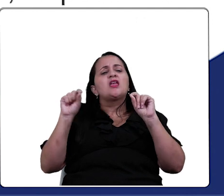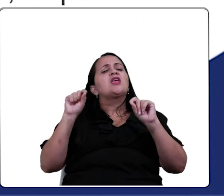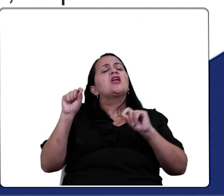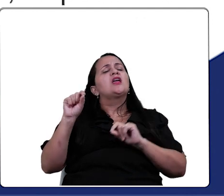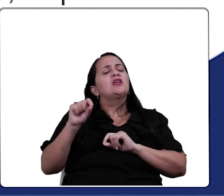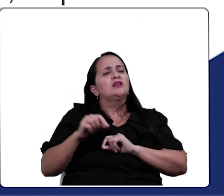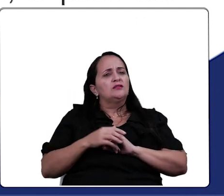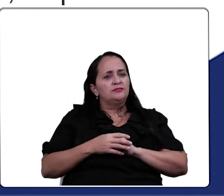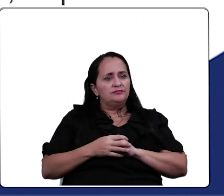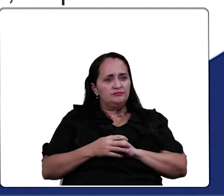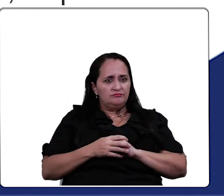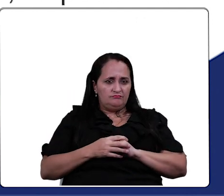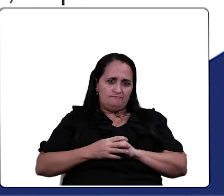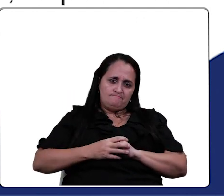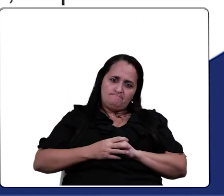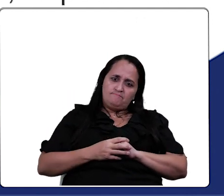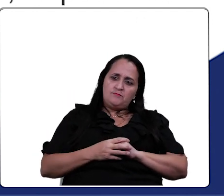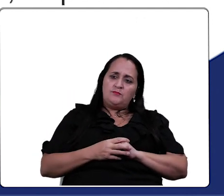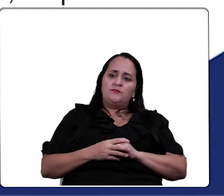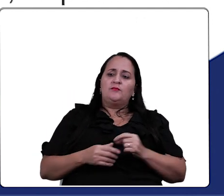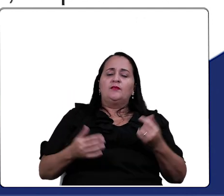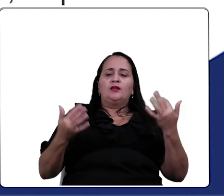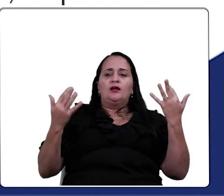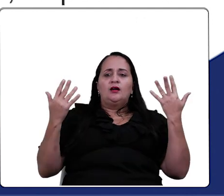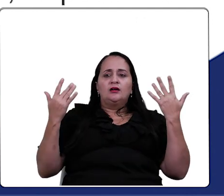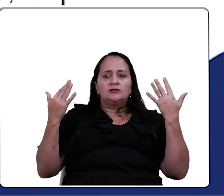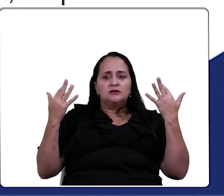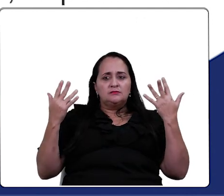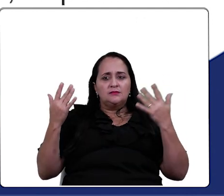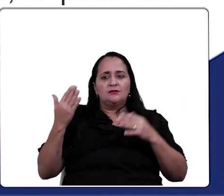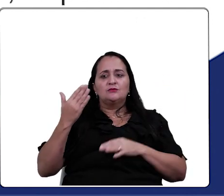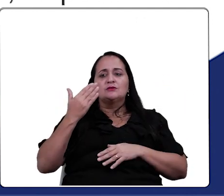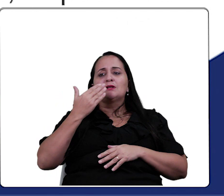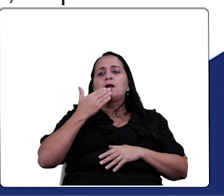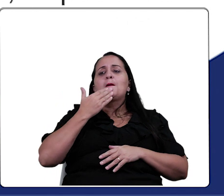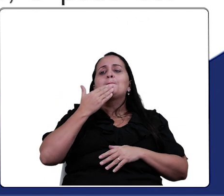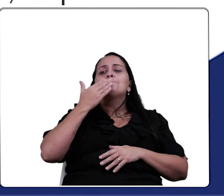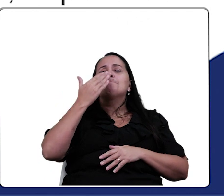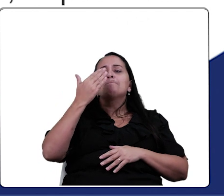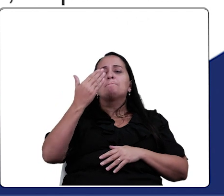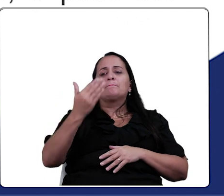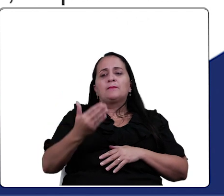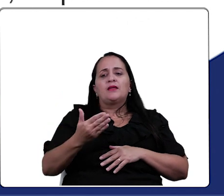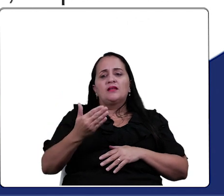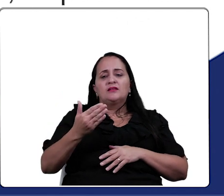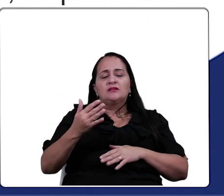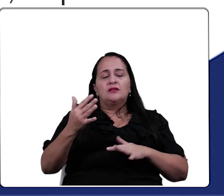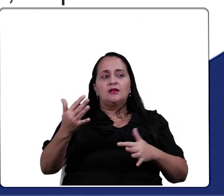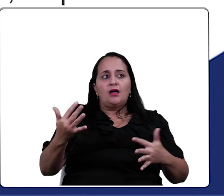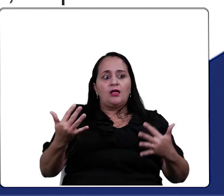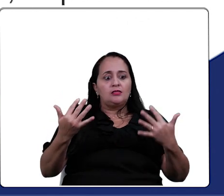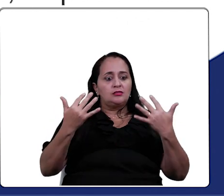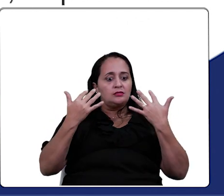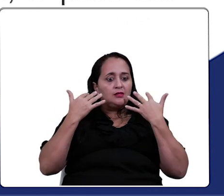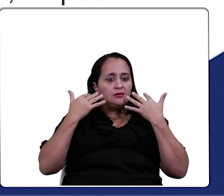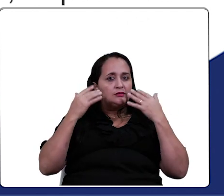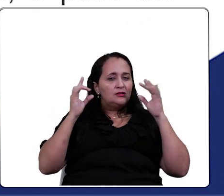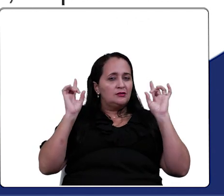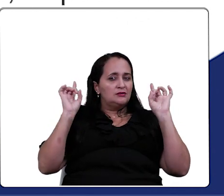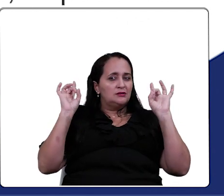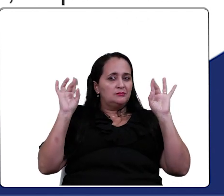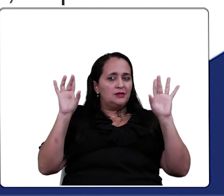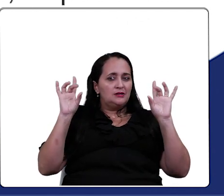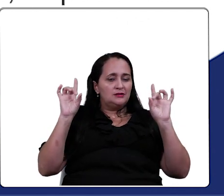Elas quem? As mãos pedem atenção especial. Isso